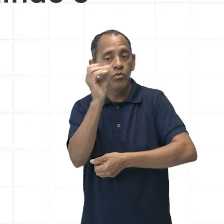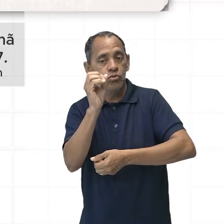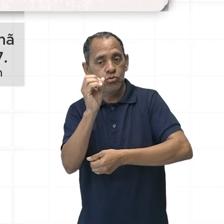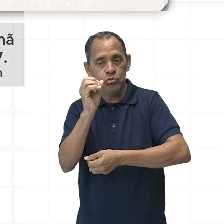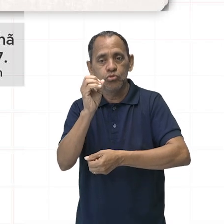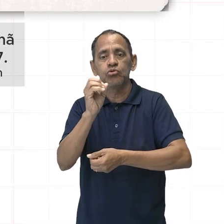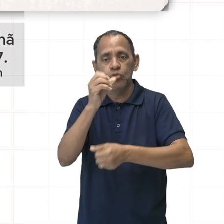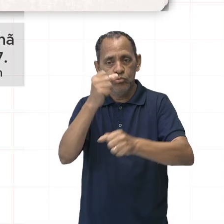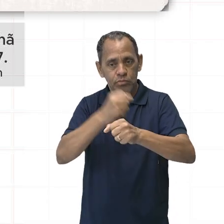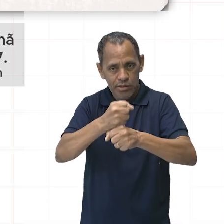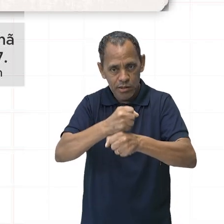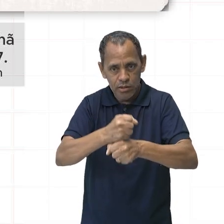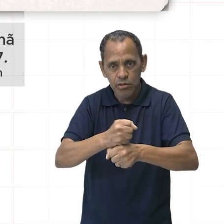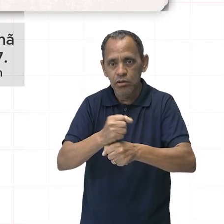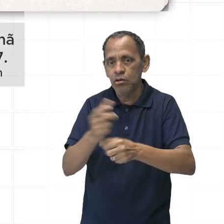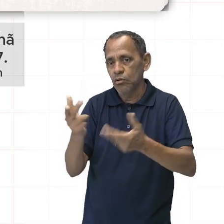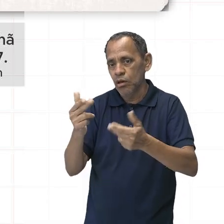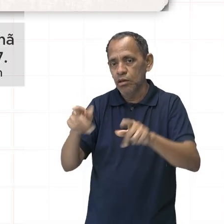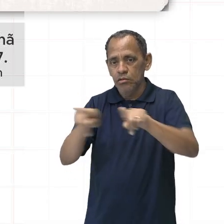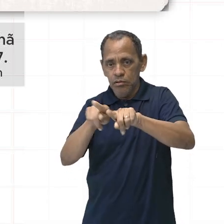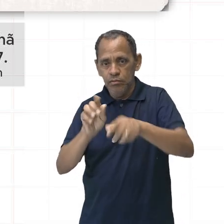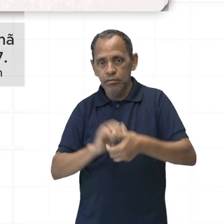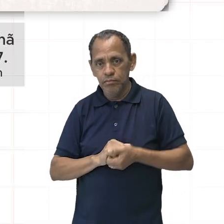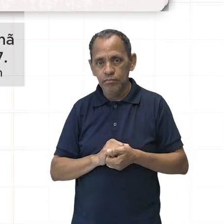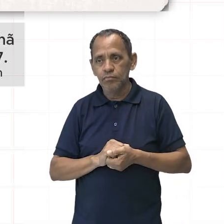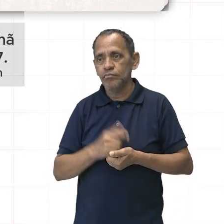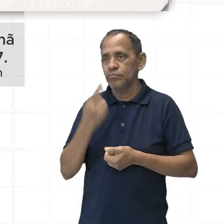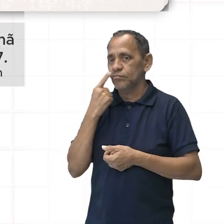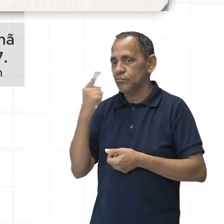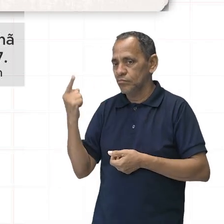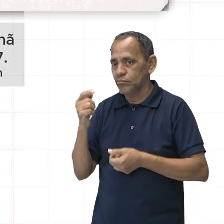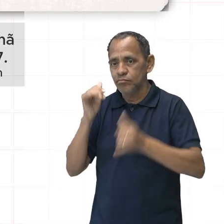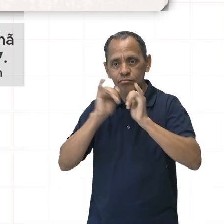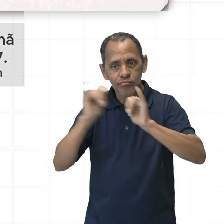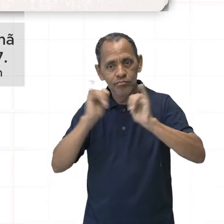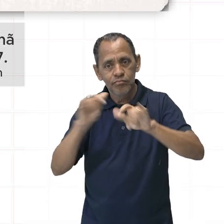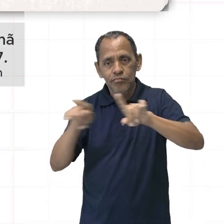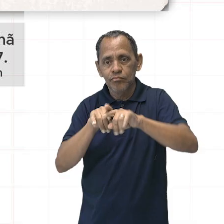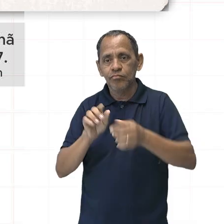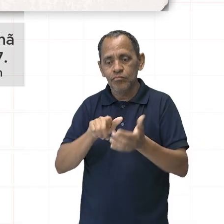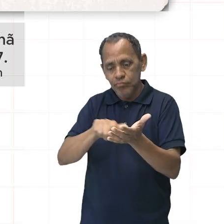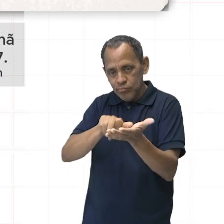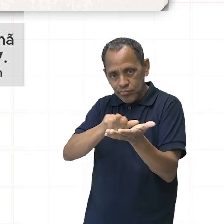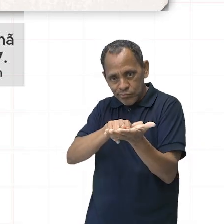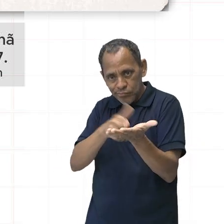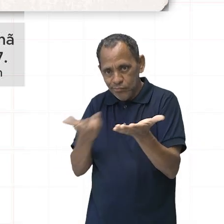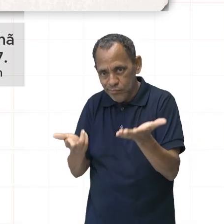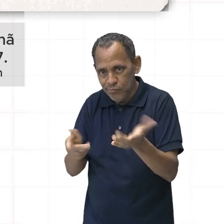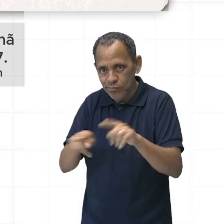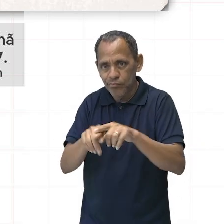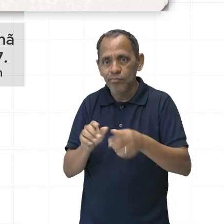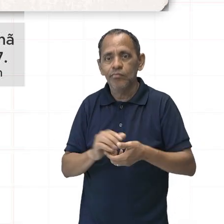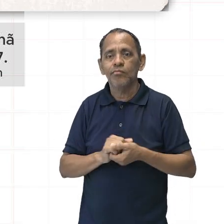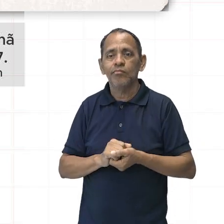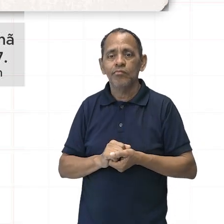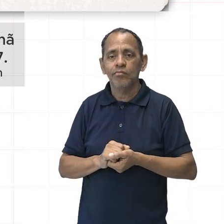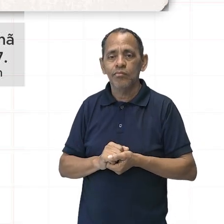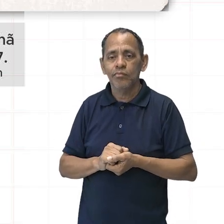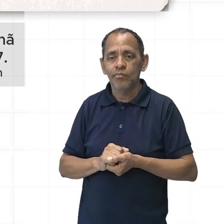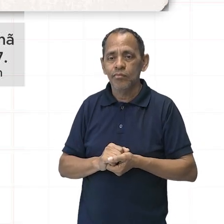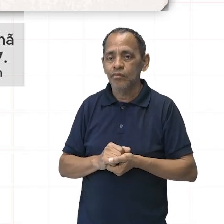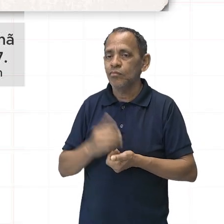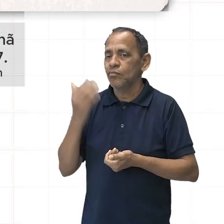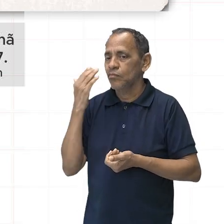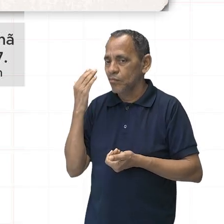próxima imagem, vocês vão verificar justamente uma manchete do jornal chamado Correio da Manhã, em que o Brasil entra